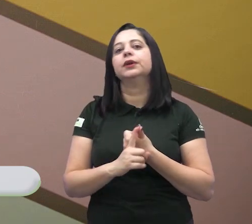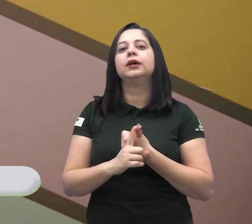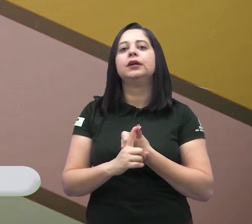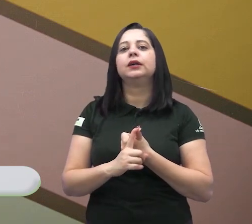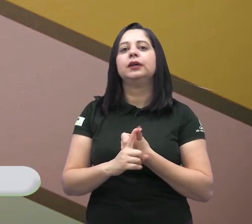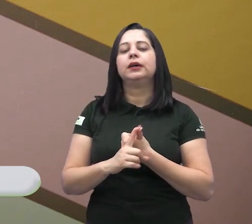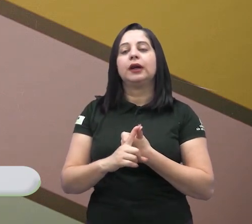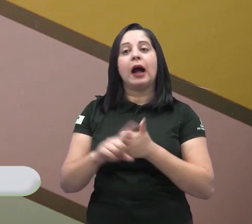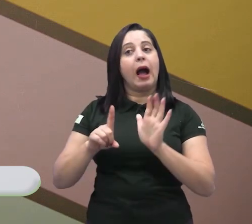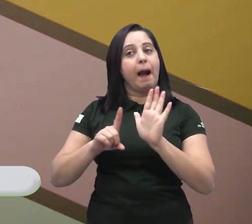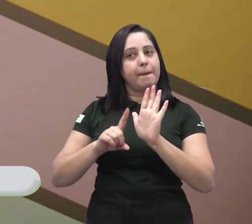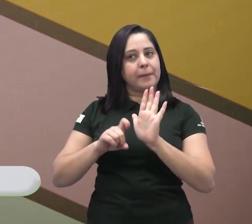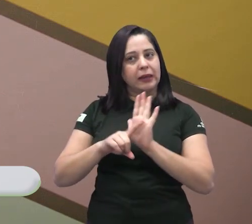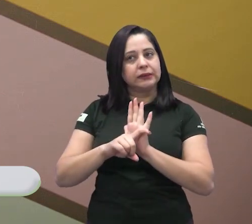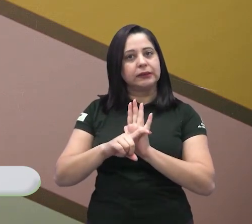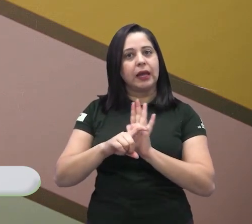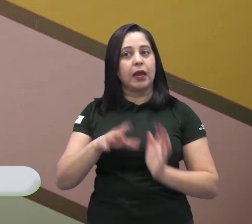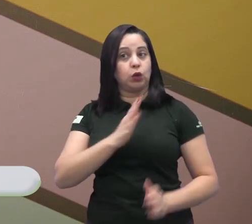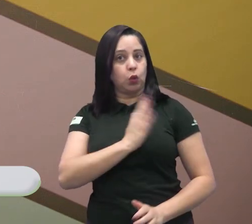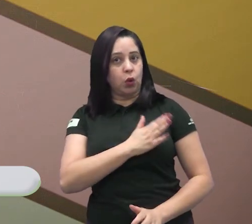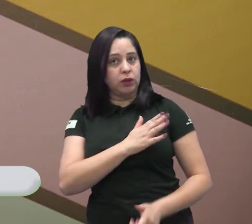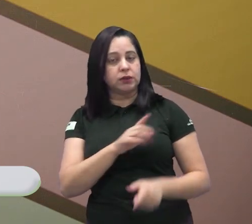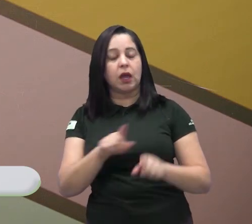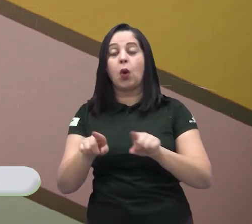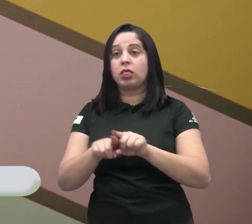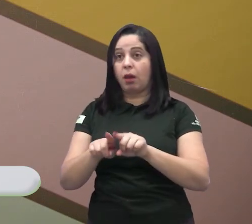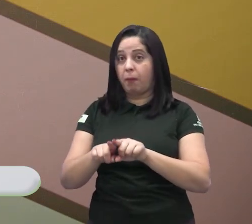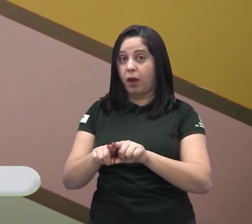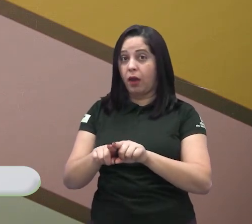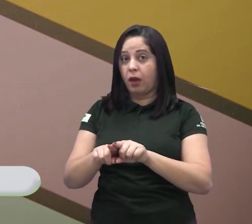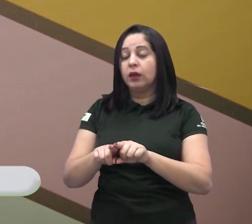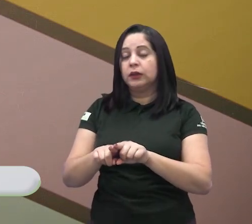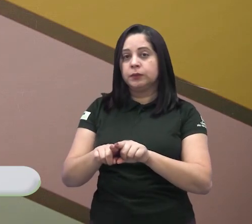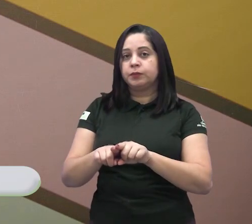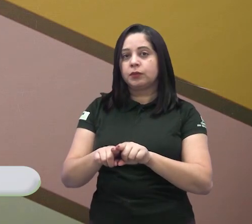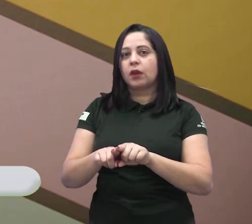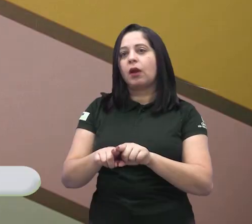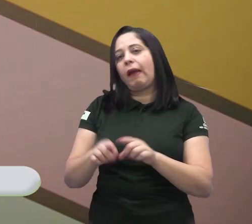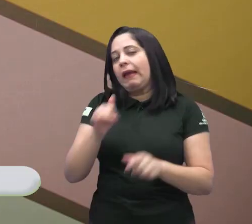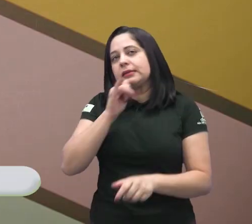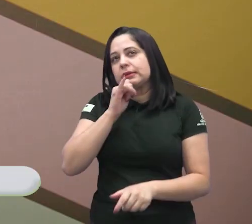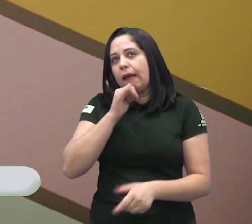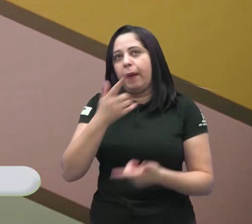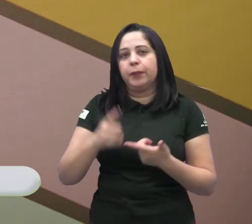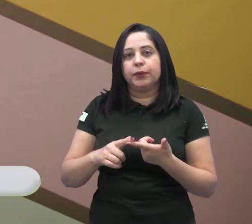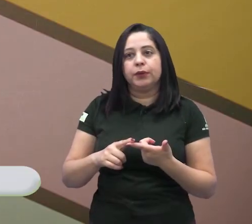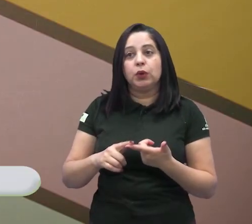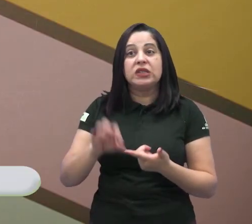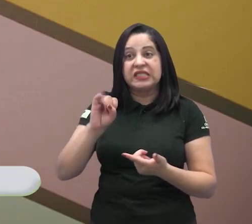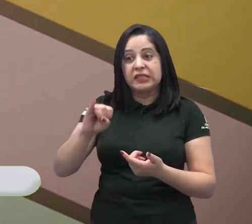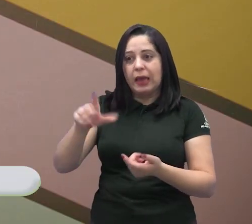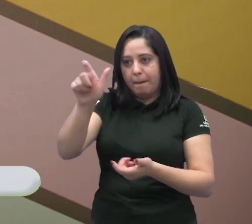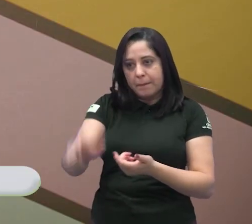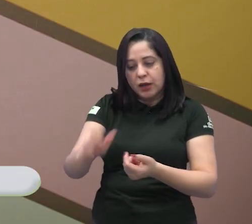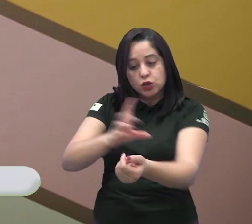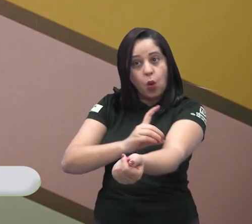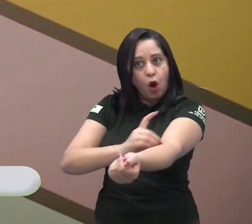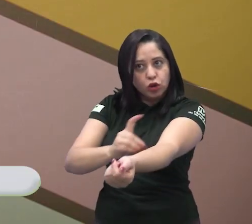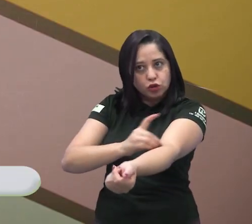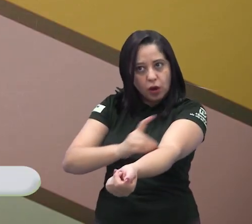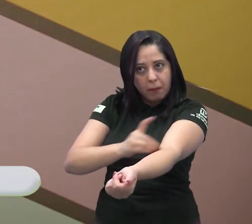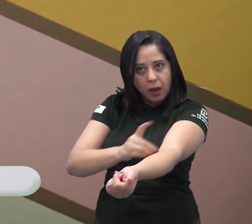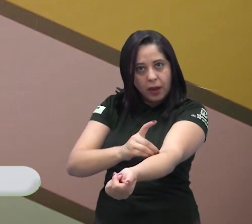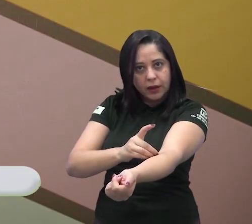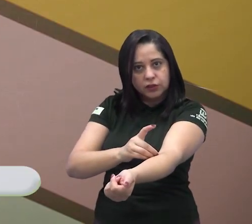questão das bactérias em coração, nós temos agravamento de lesões. Por exemplo, pacientes diabéticos, eles têm